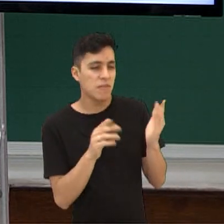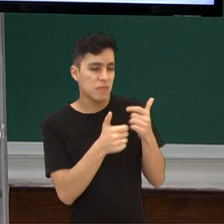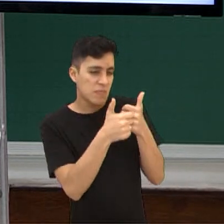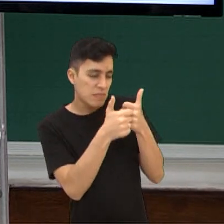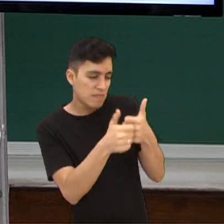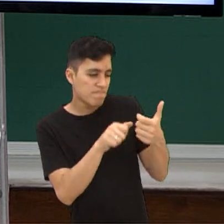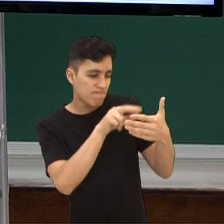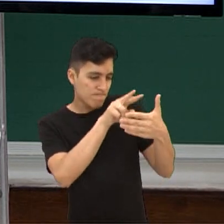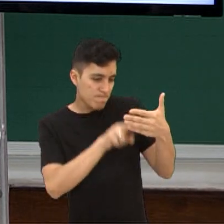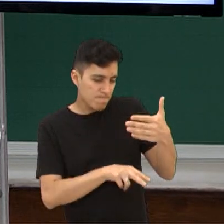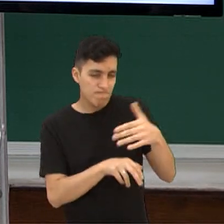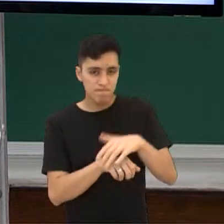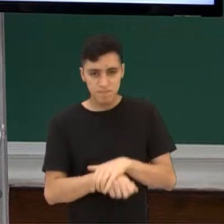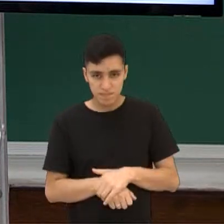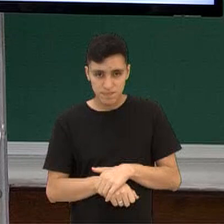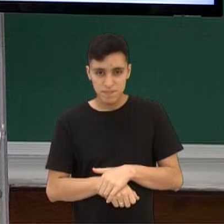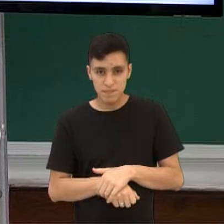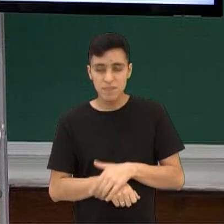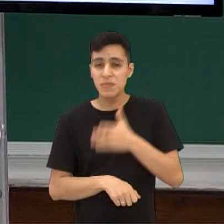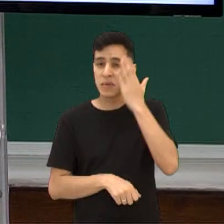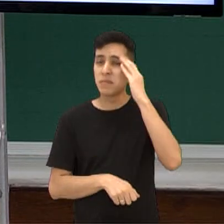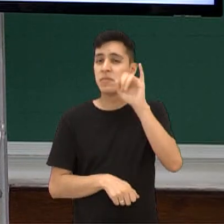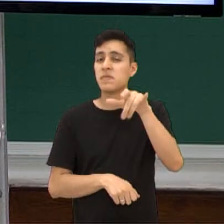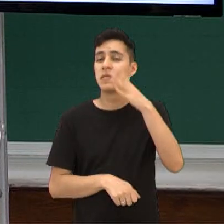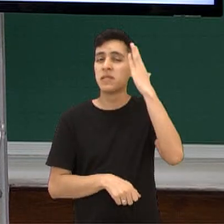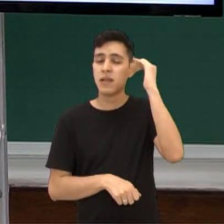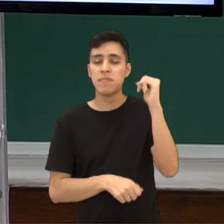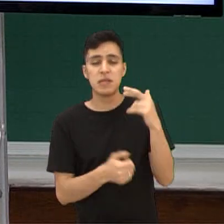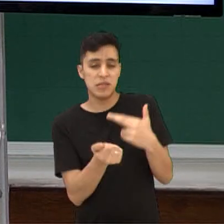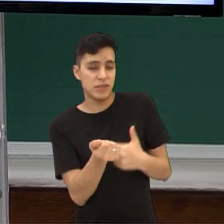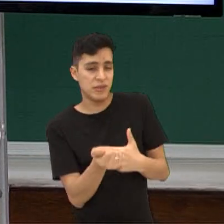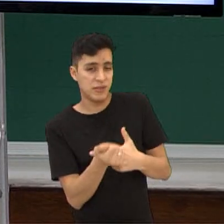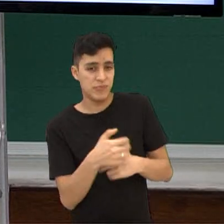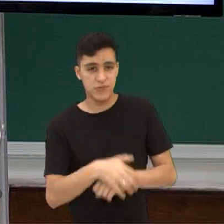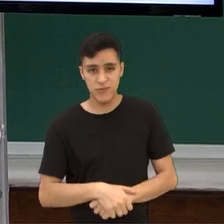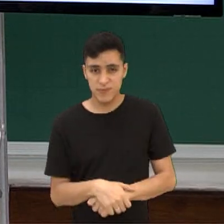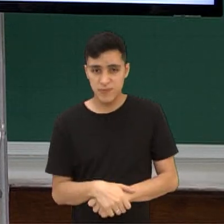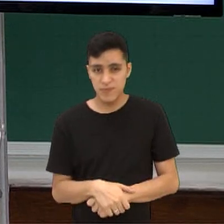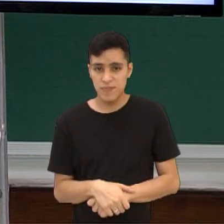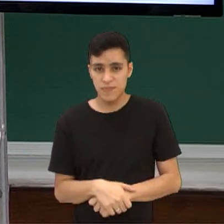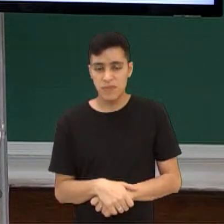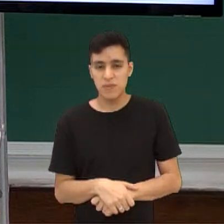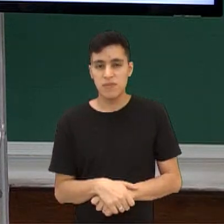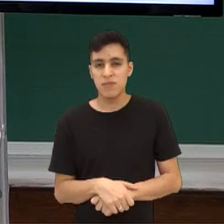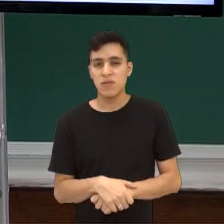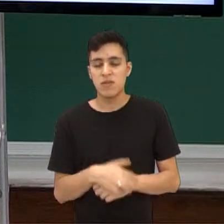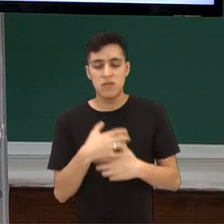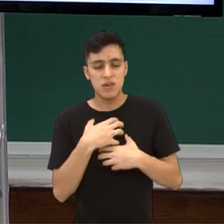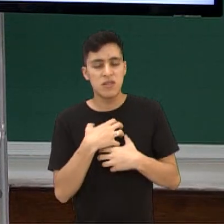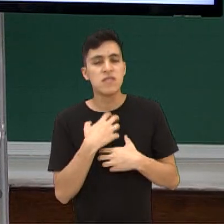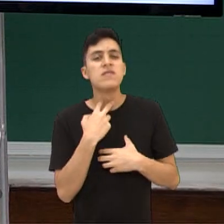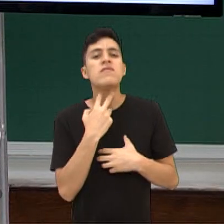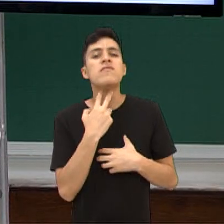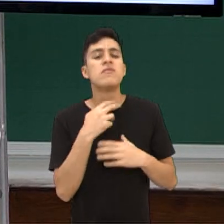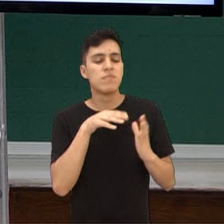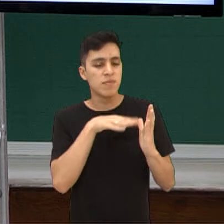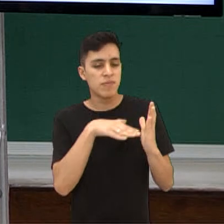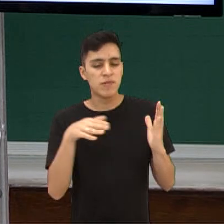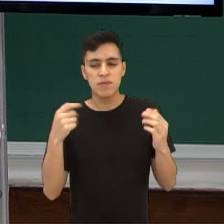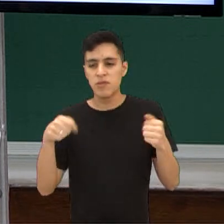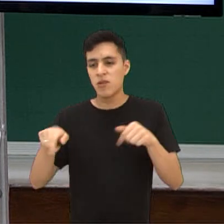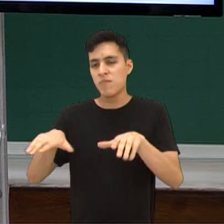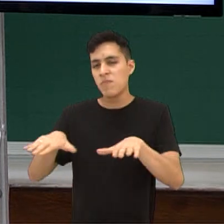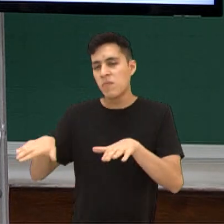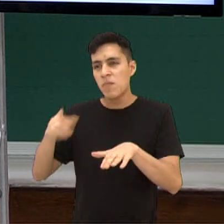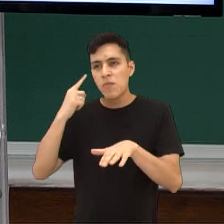fez. Agora é a sua vez, ver se você sabe do ritmo. Só na fala, não precisa ainda botar o beat no fundo. Você